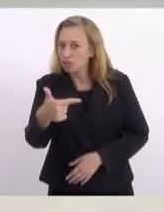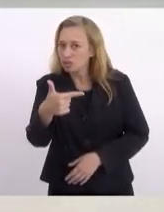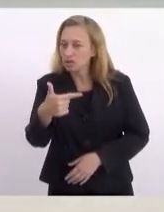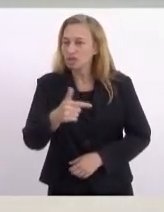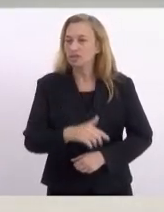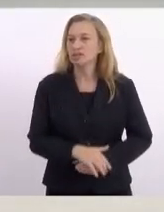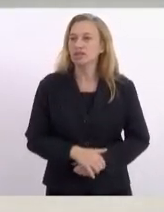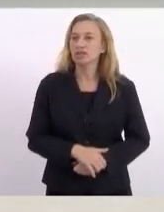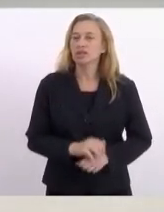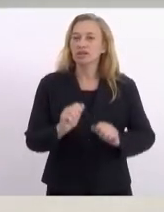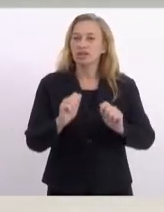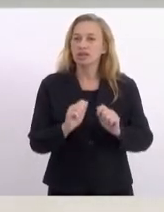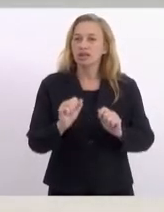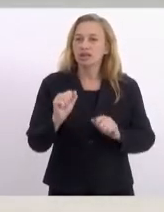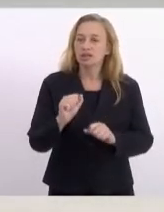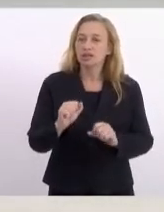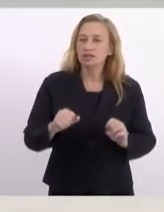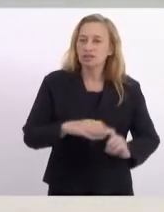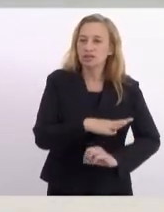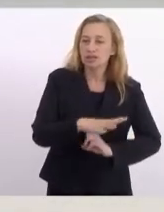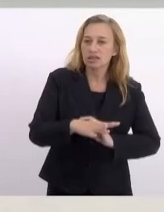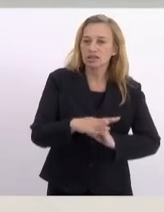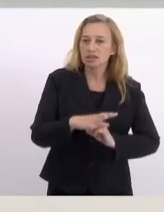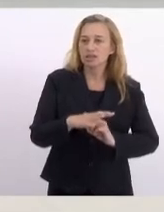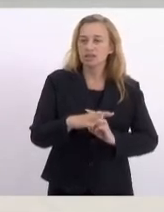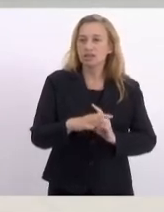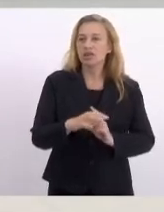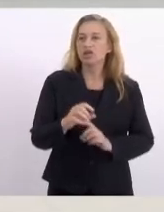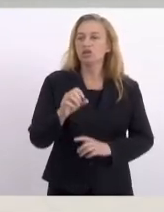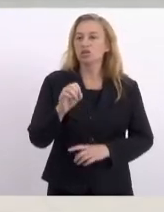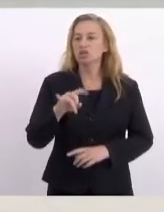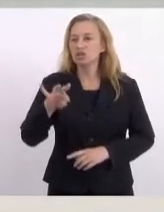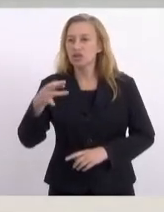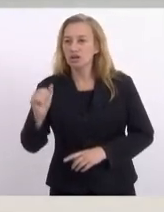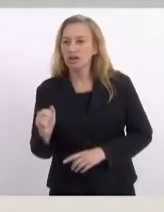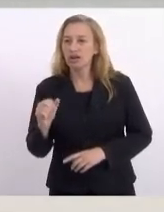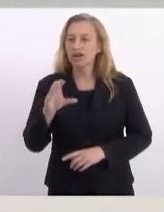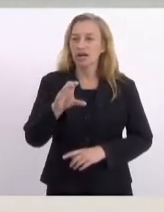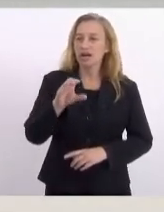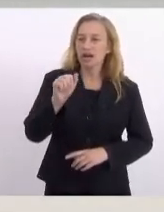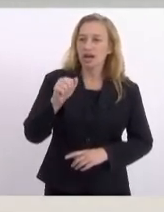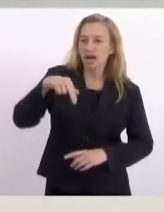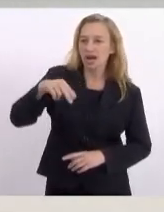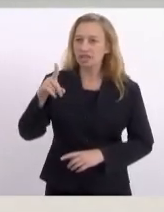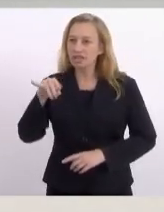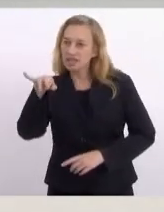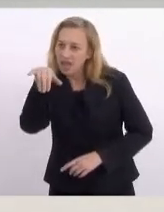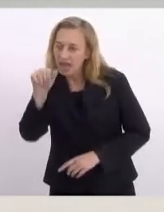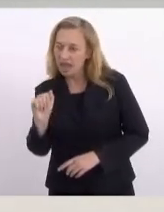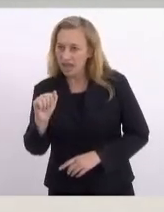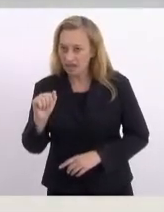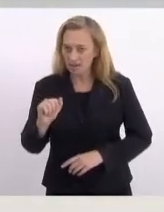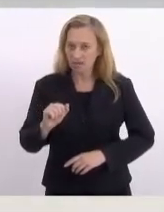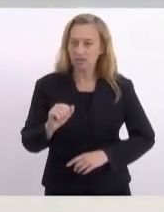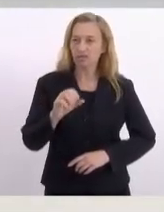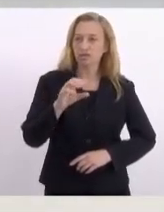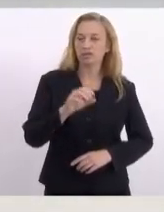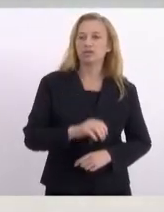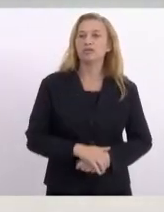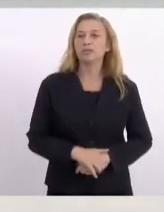a Sociedade Nossa Senhora das Candeias, o Ilê Axé Iá Nassô Kailê Oxum,